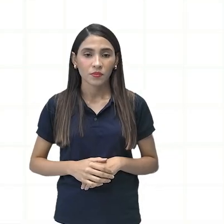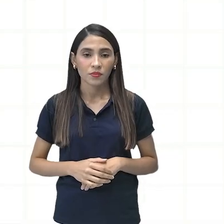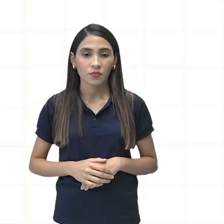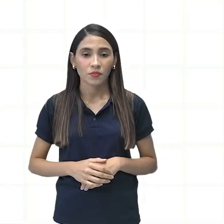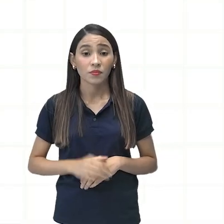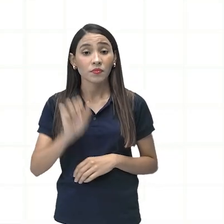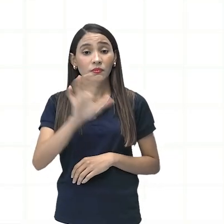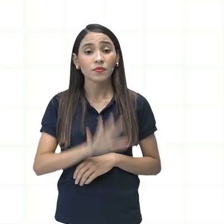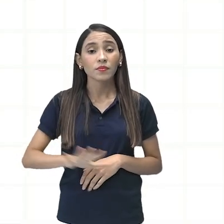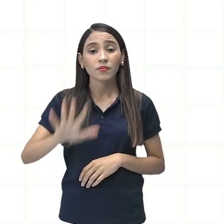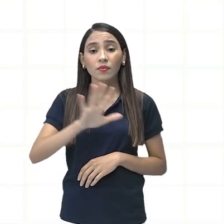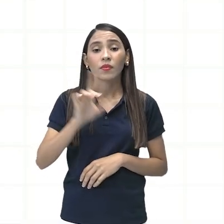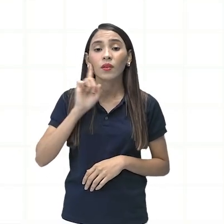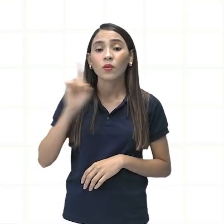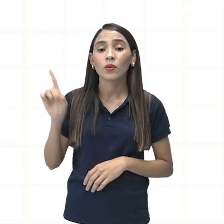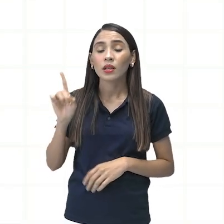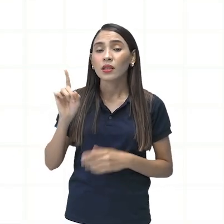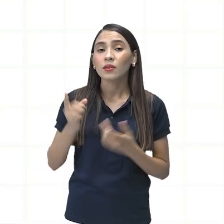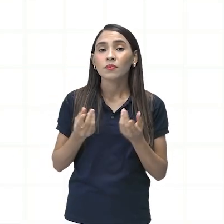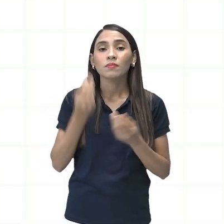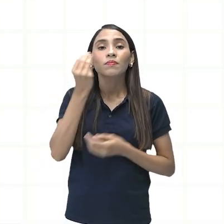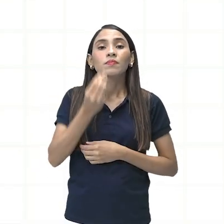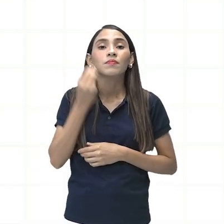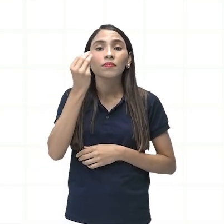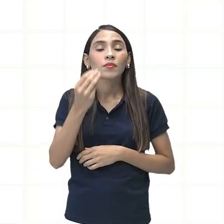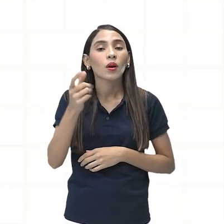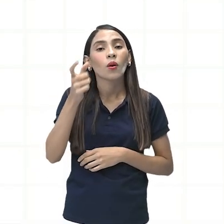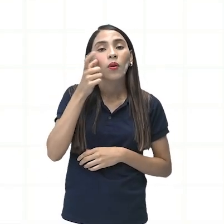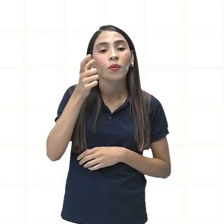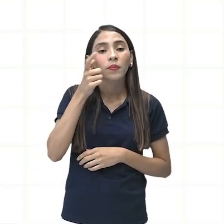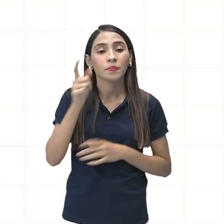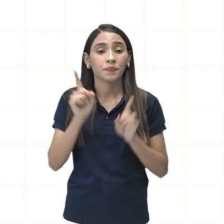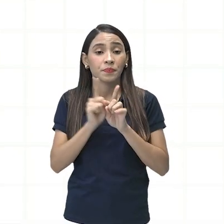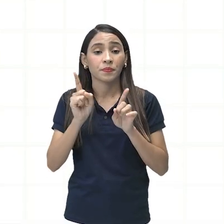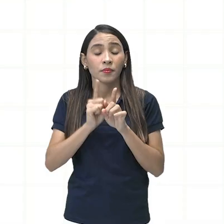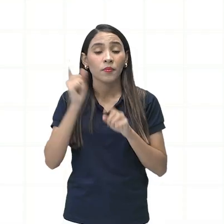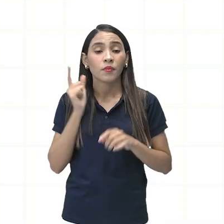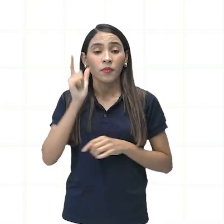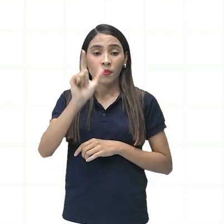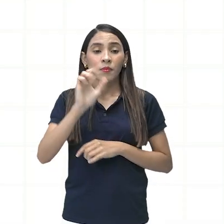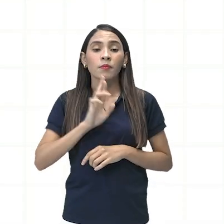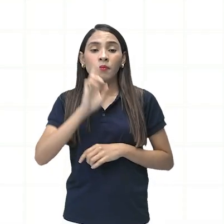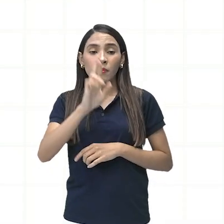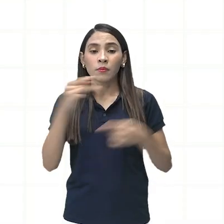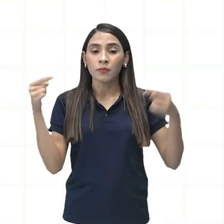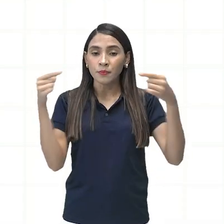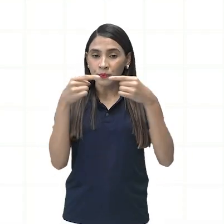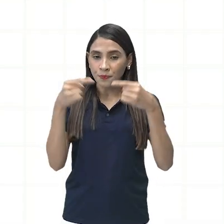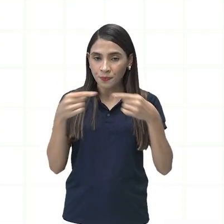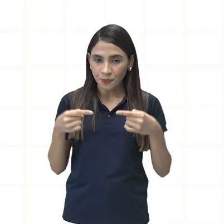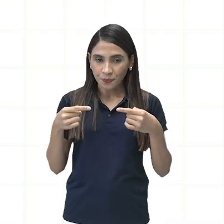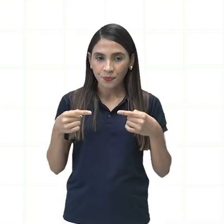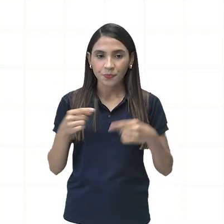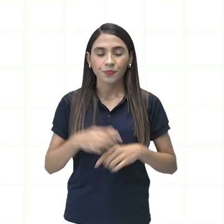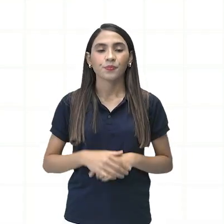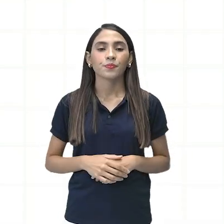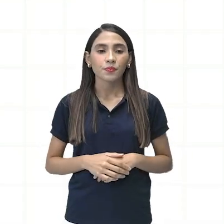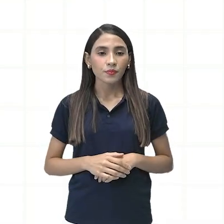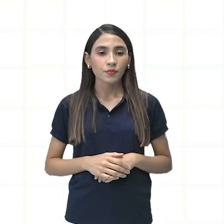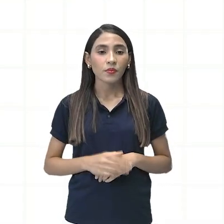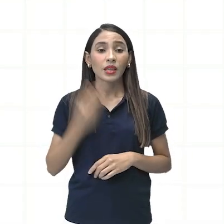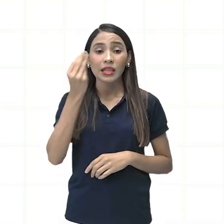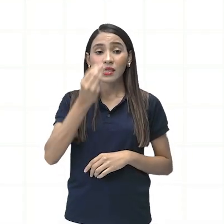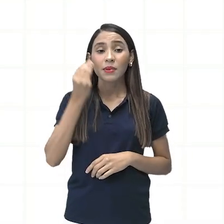nessa imagem o que ele realizou para obter os resultados do cruzamento resultante